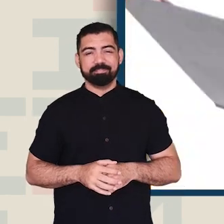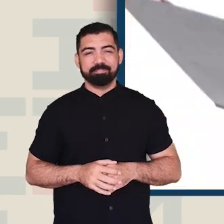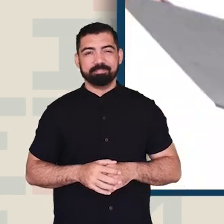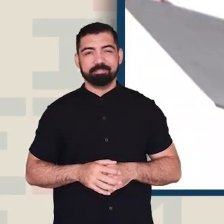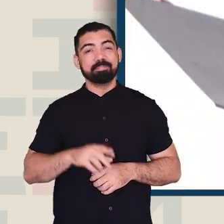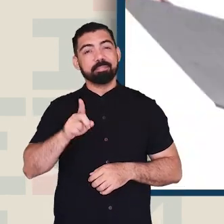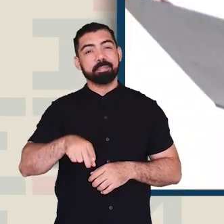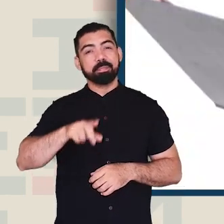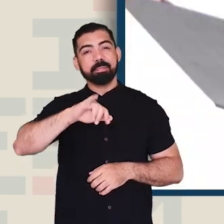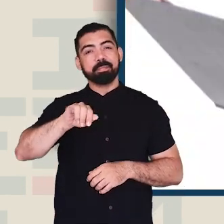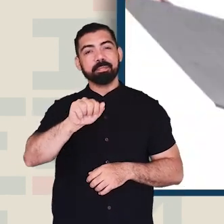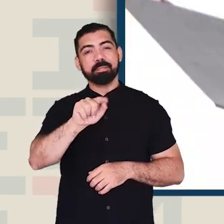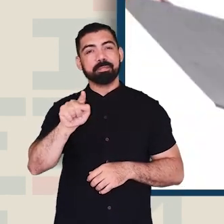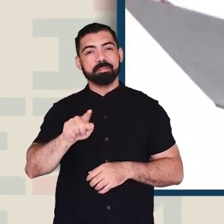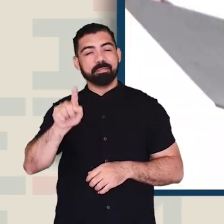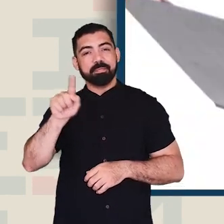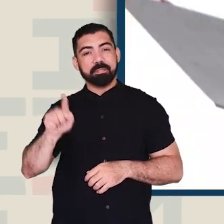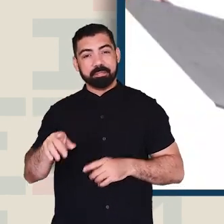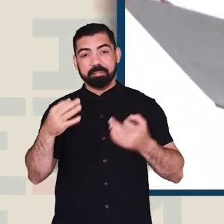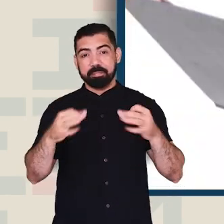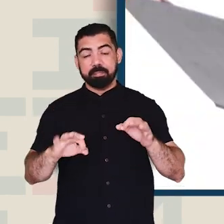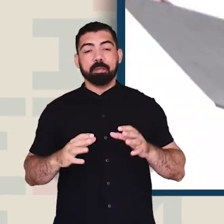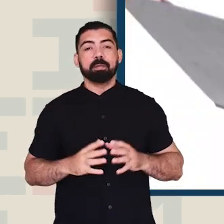no jazz e no country, né? Então